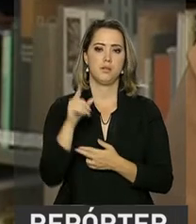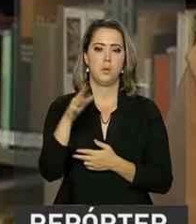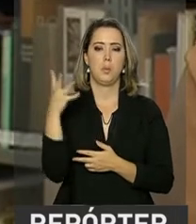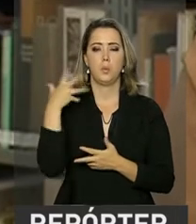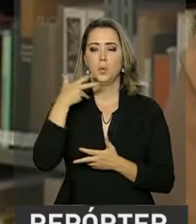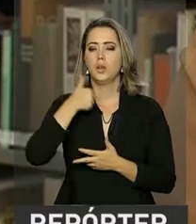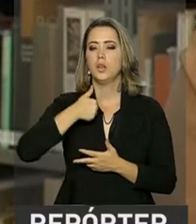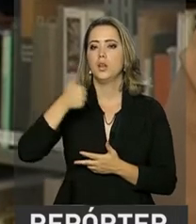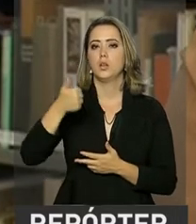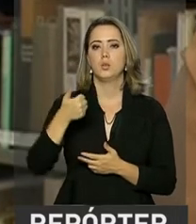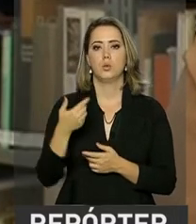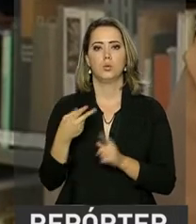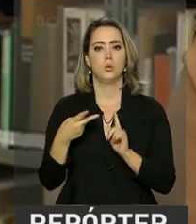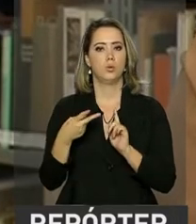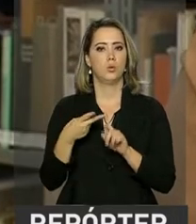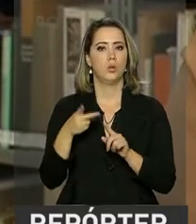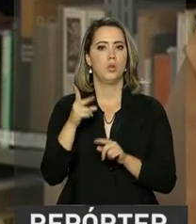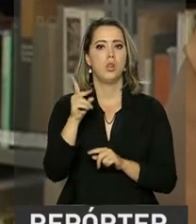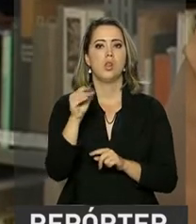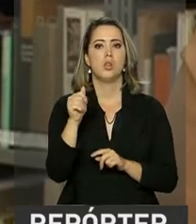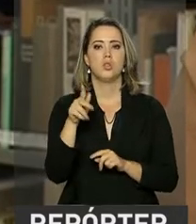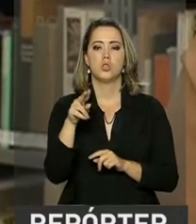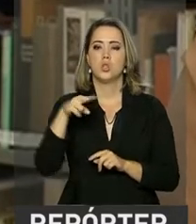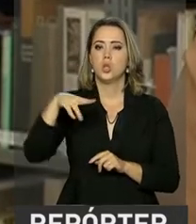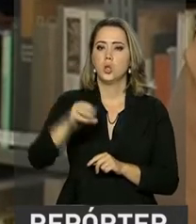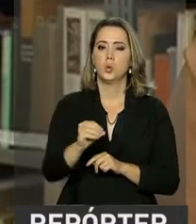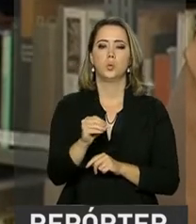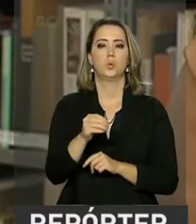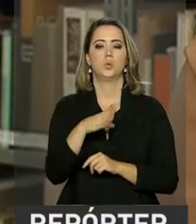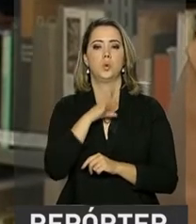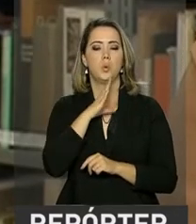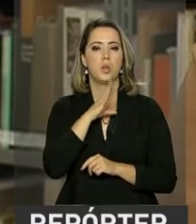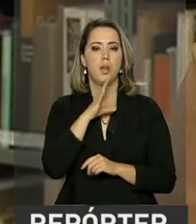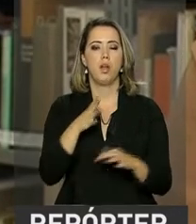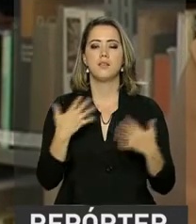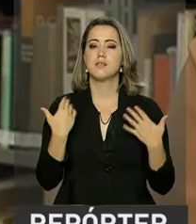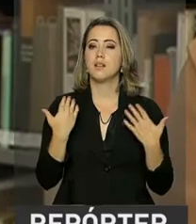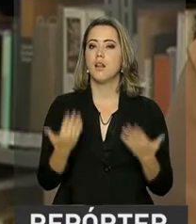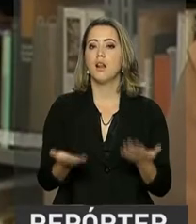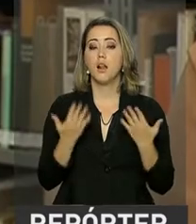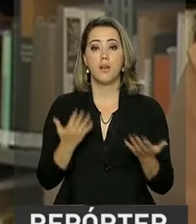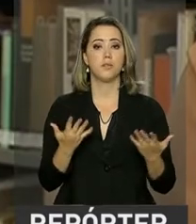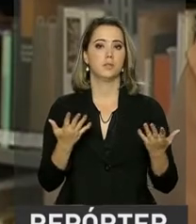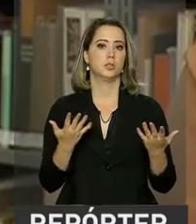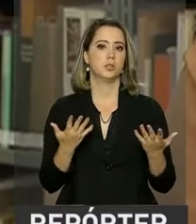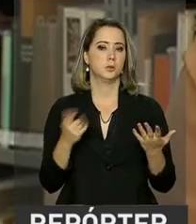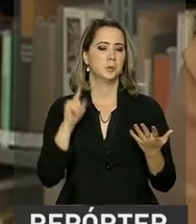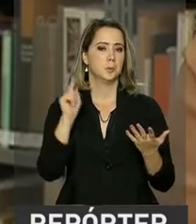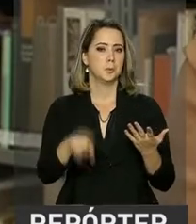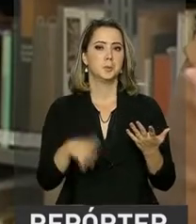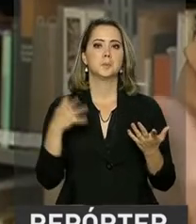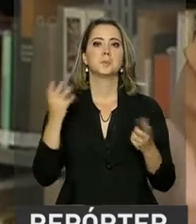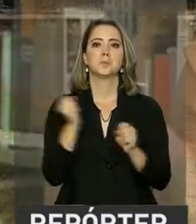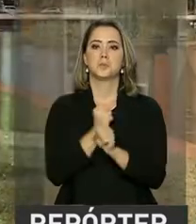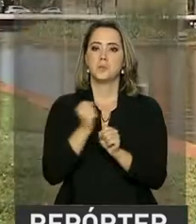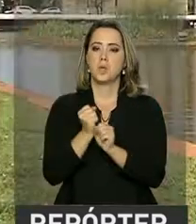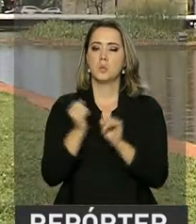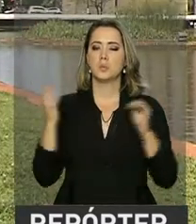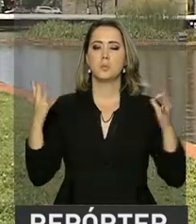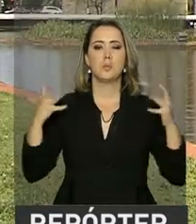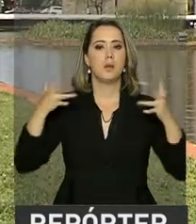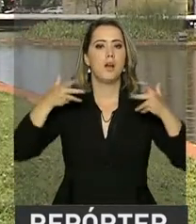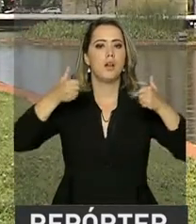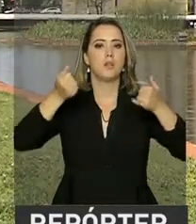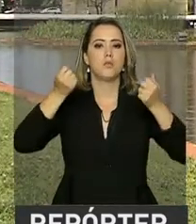Belo, digno, inventivo, leve. Eu acho que a obra do Oscar tem essa dimensão